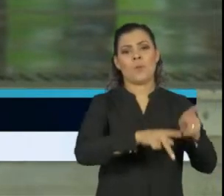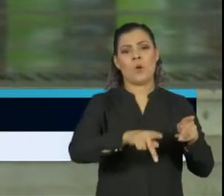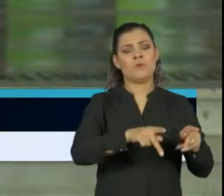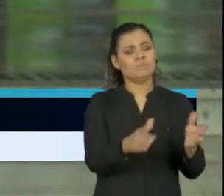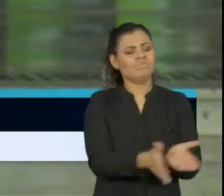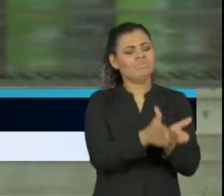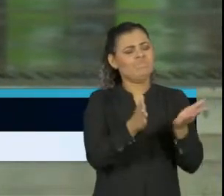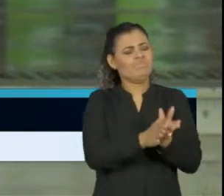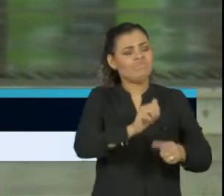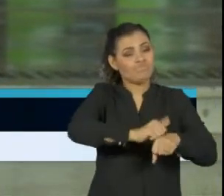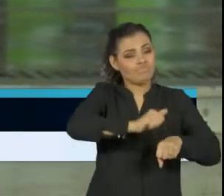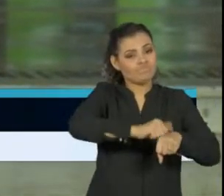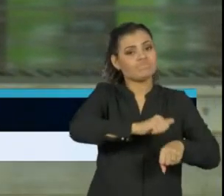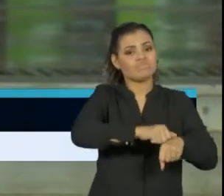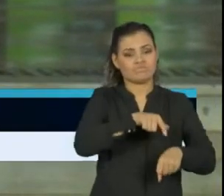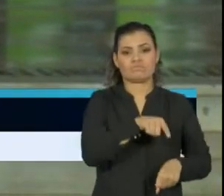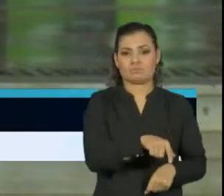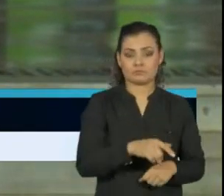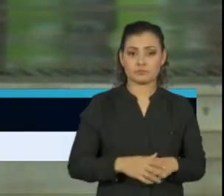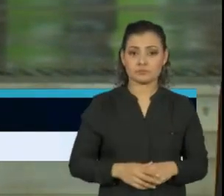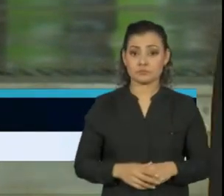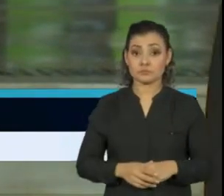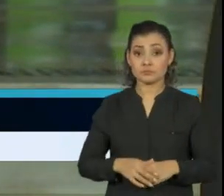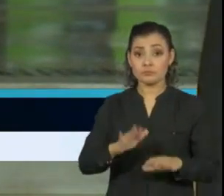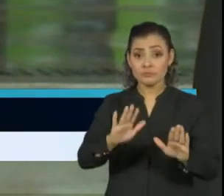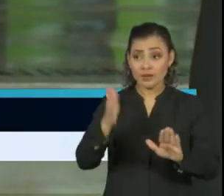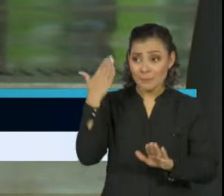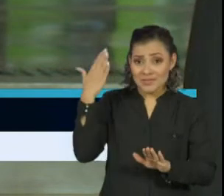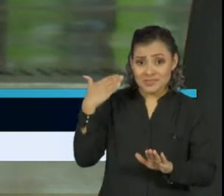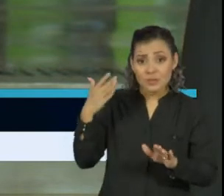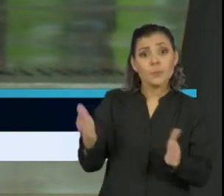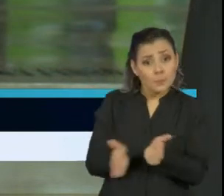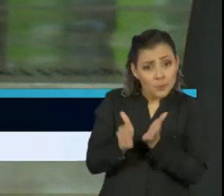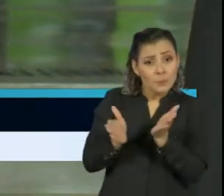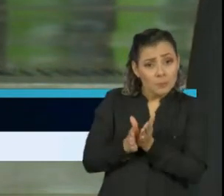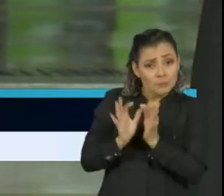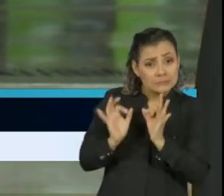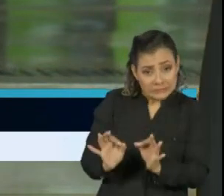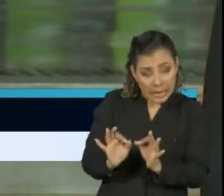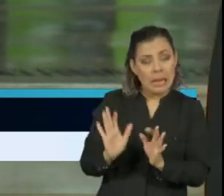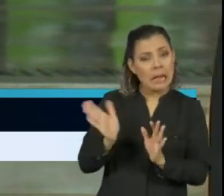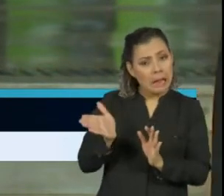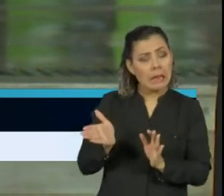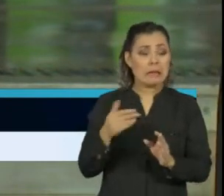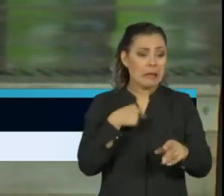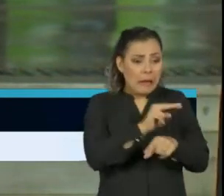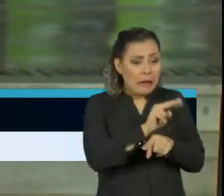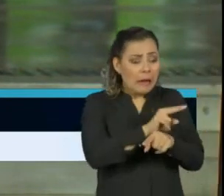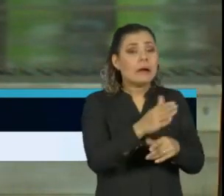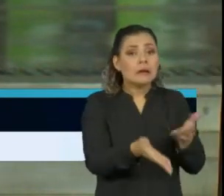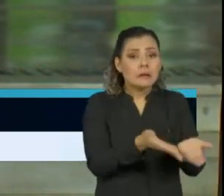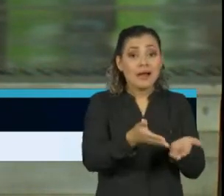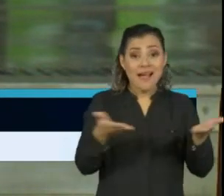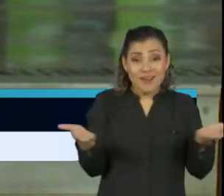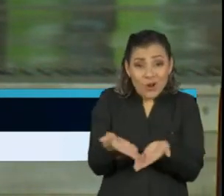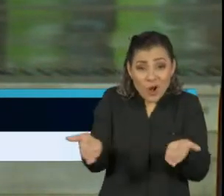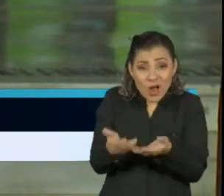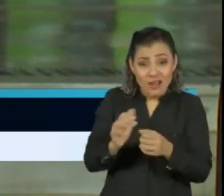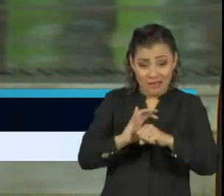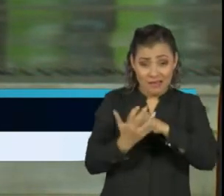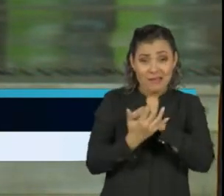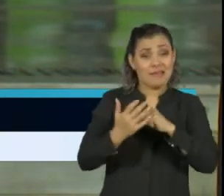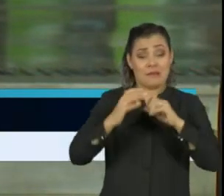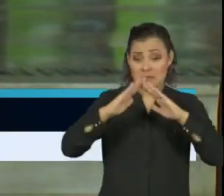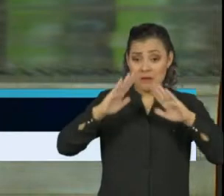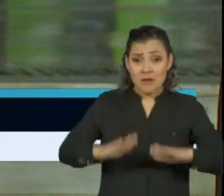de baixa renda. Se antes dessa crise já atendíamos muitas pessoas, agora precisamos focar em